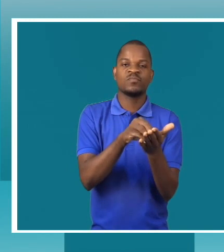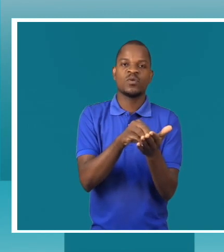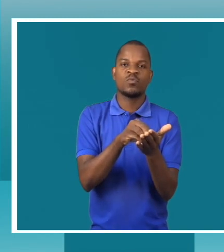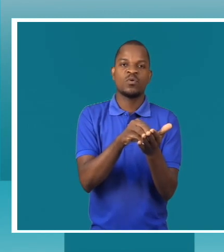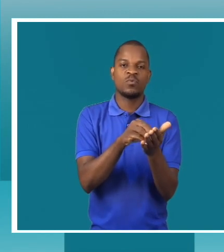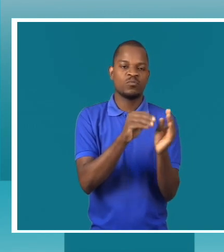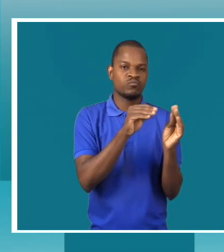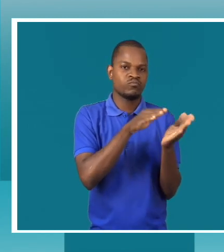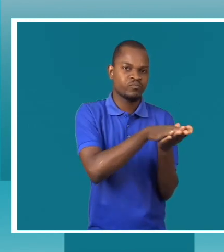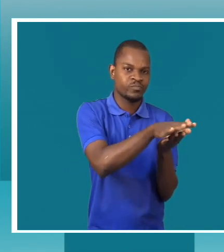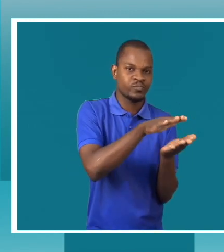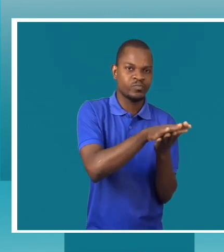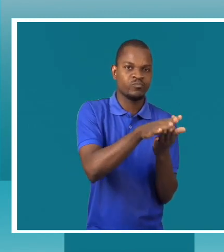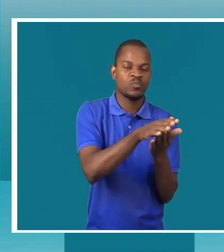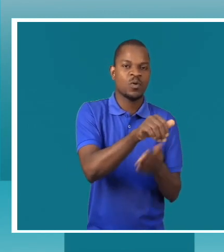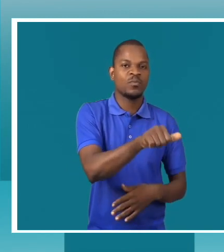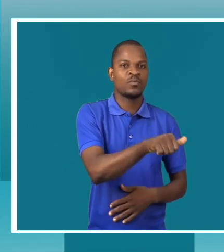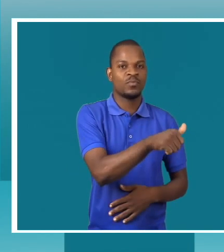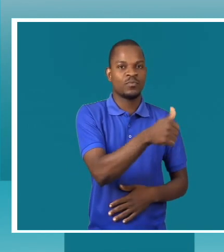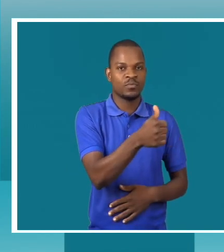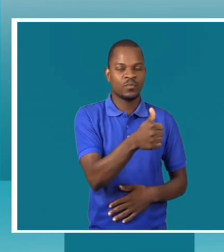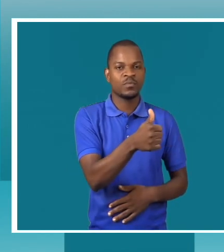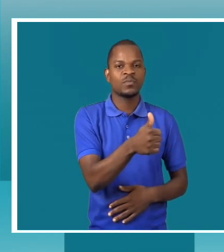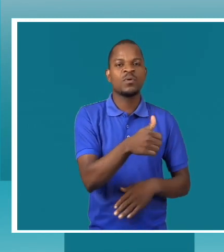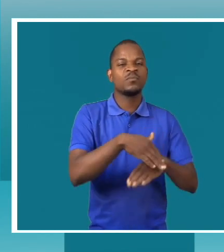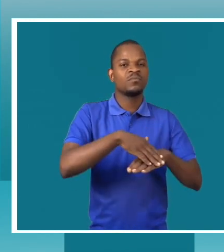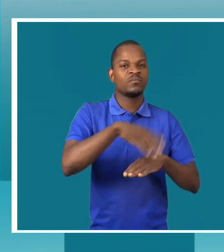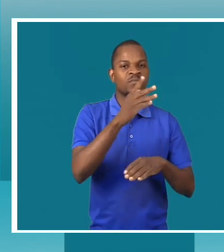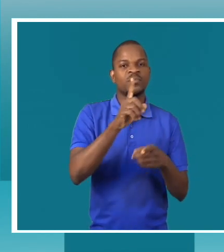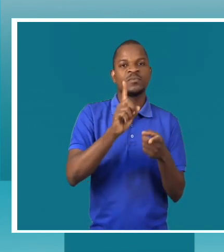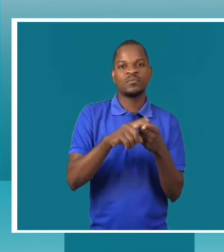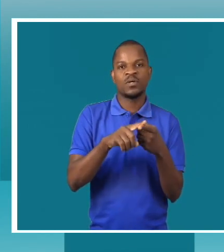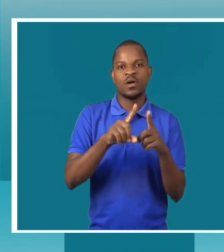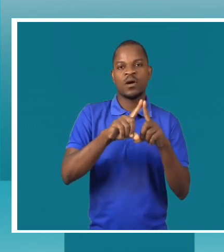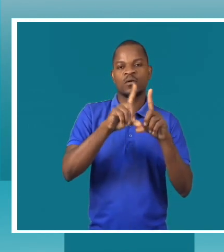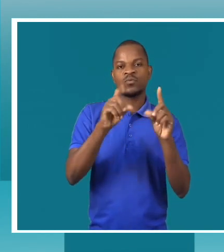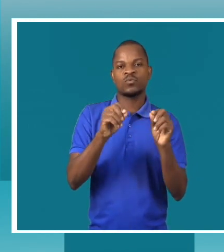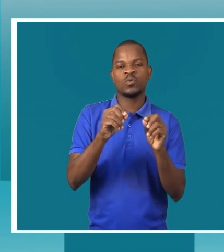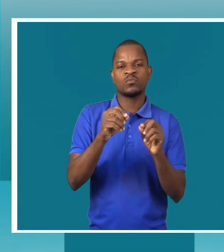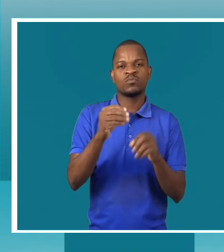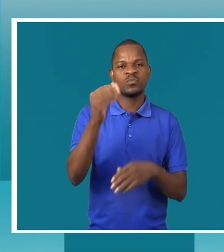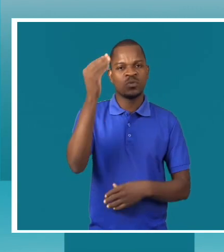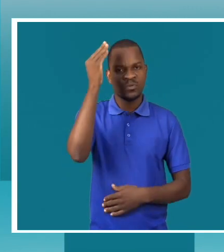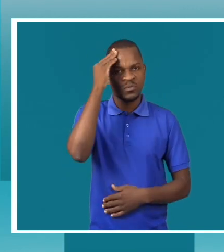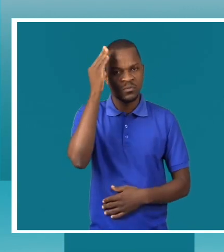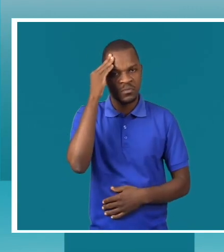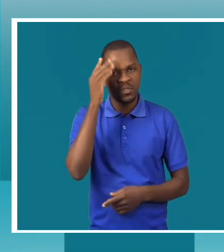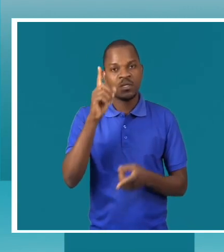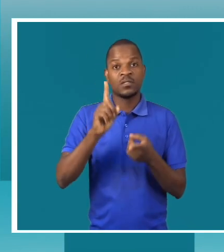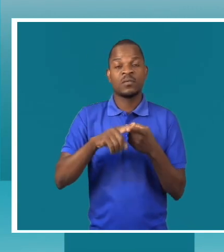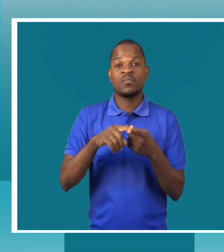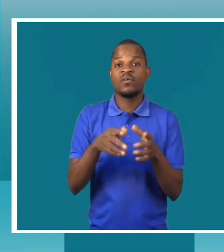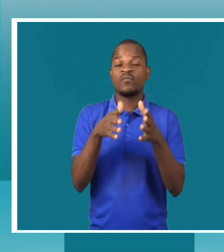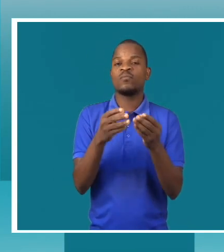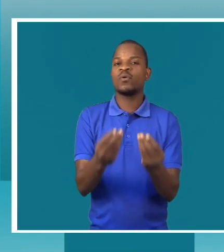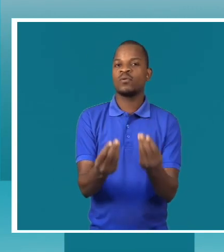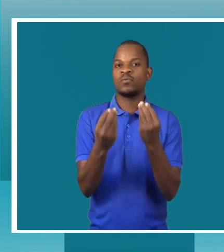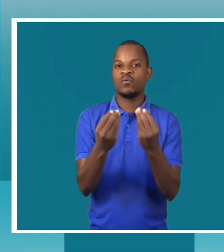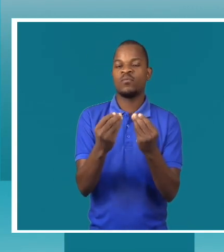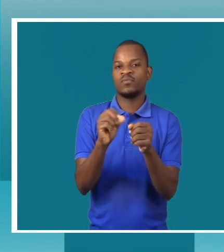impulso muito maior na perceção, no conhecimento e na